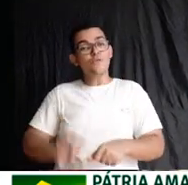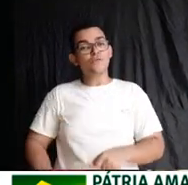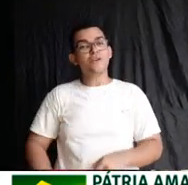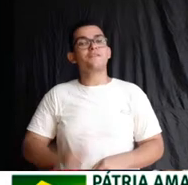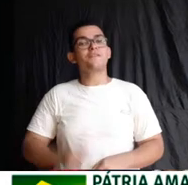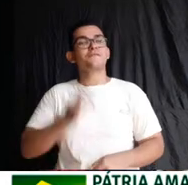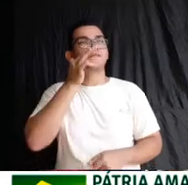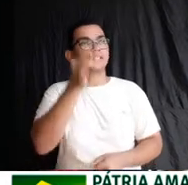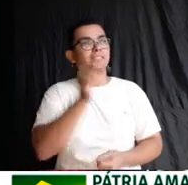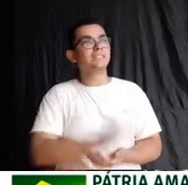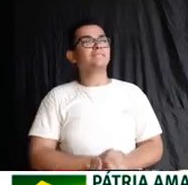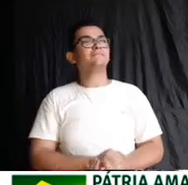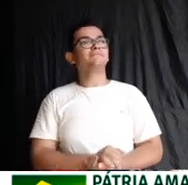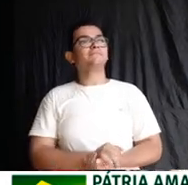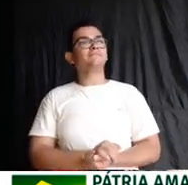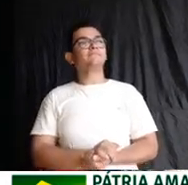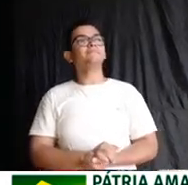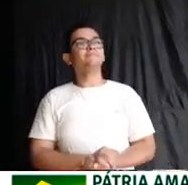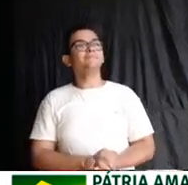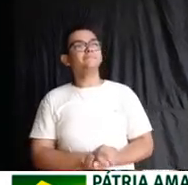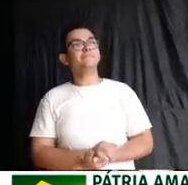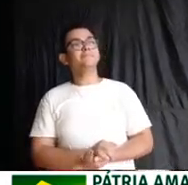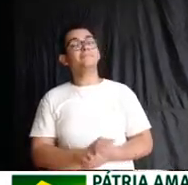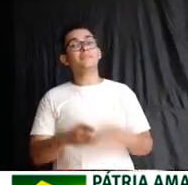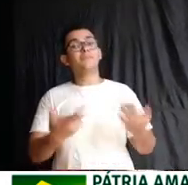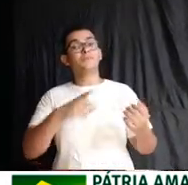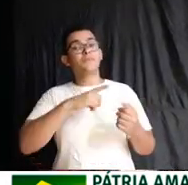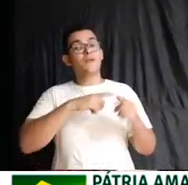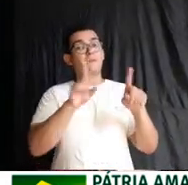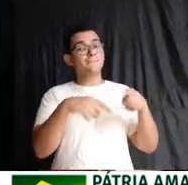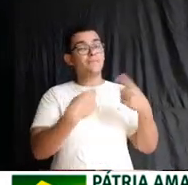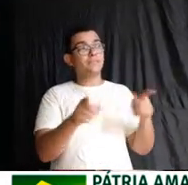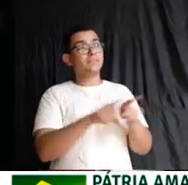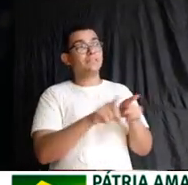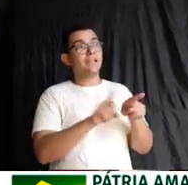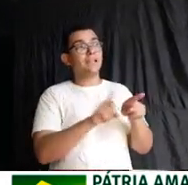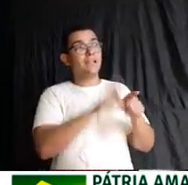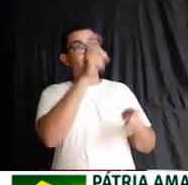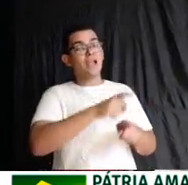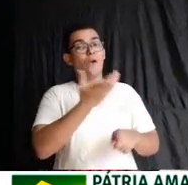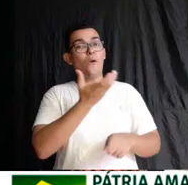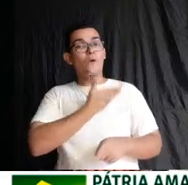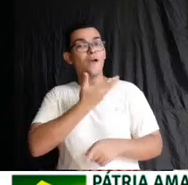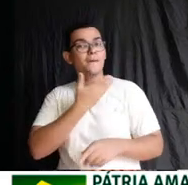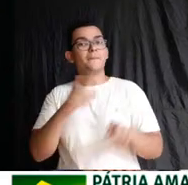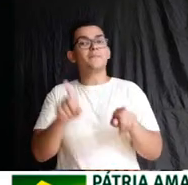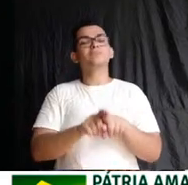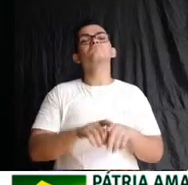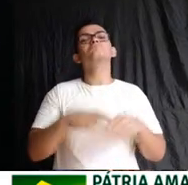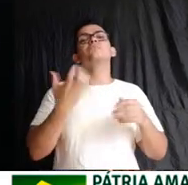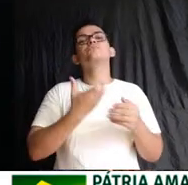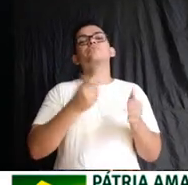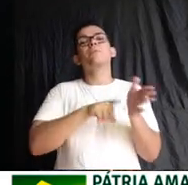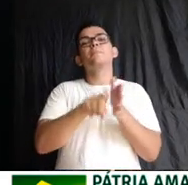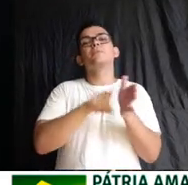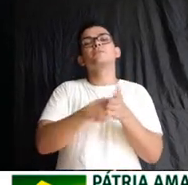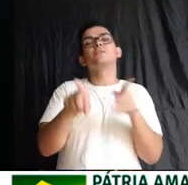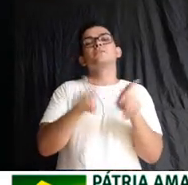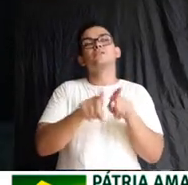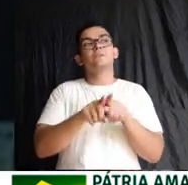mais música com vocês. Aqui, o nosso amigo Jackson Lima e companhia. Deixa eu perguntar para você, onde